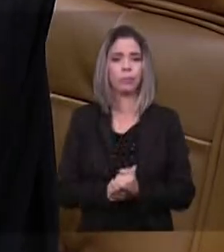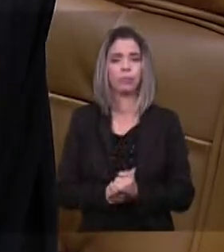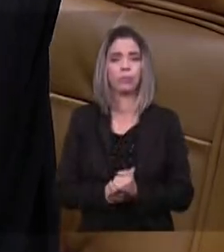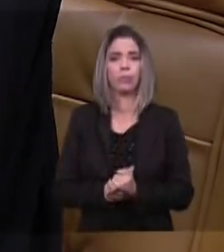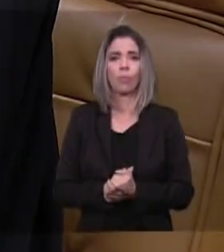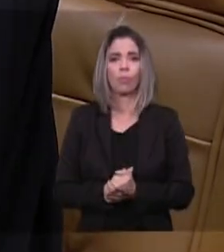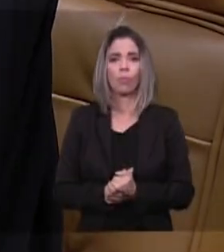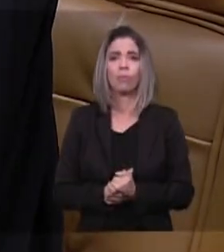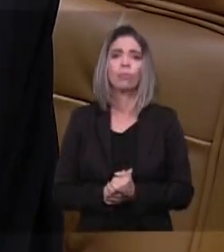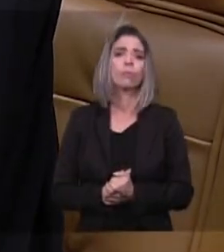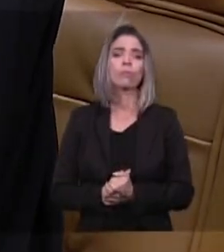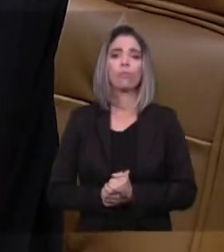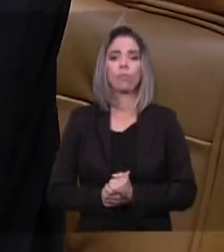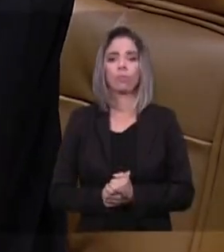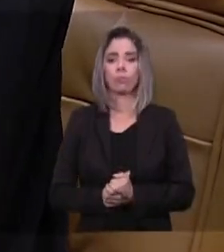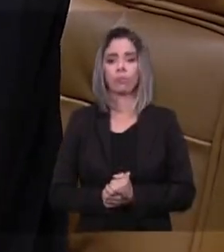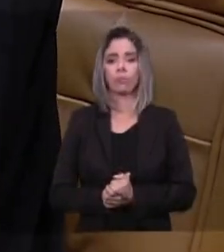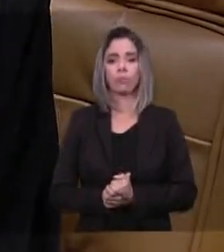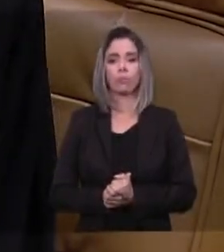aqui.